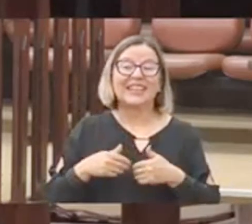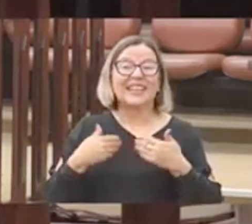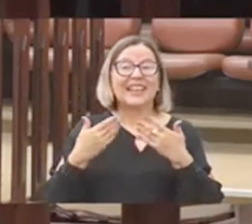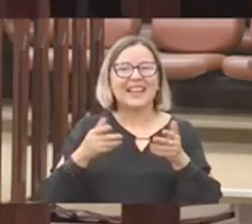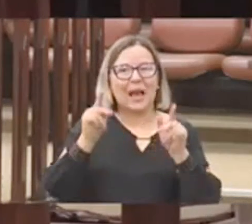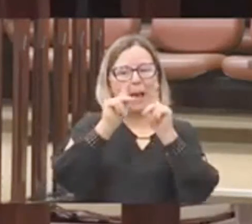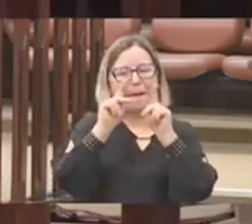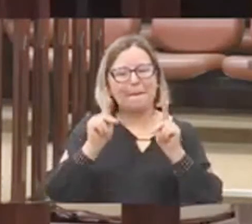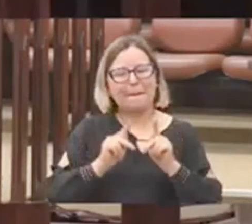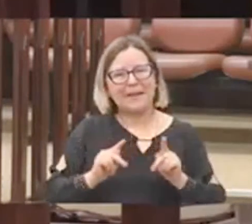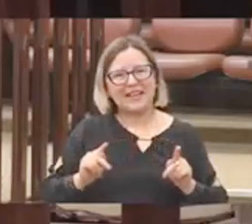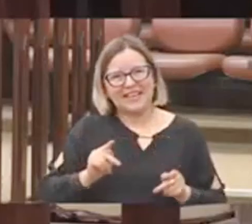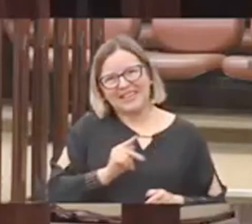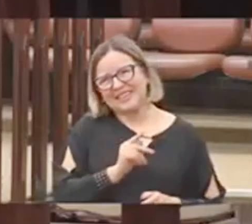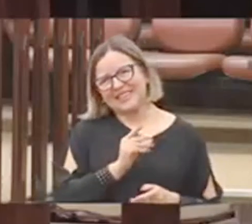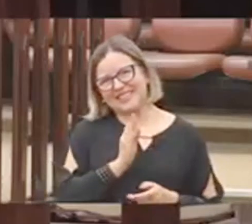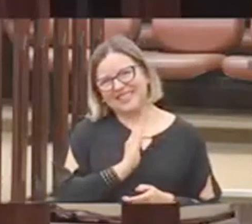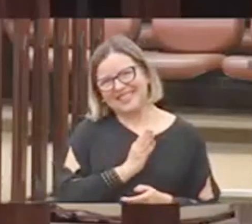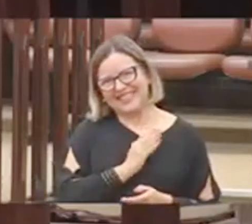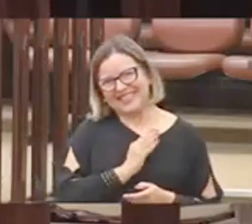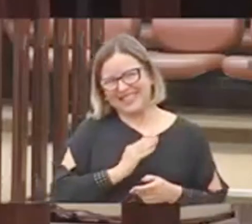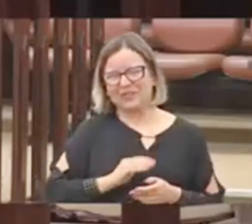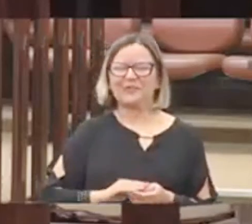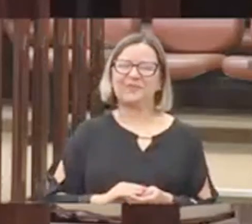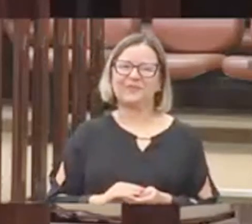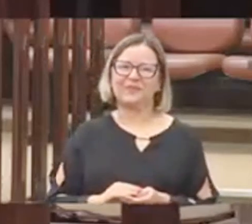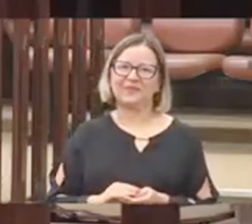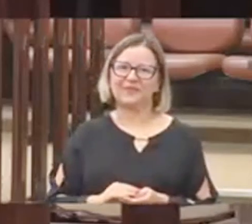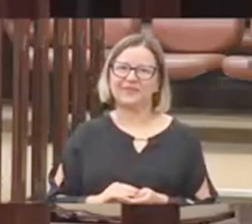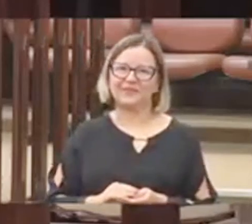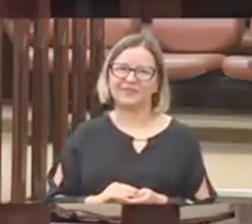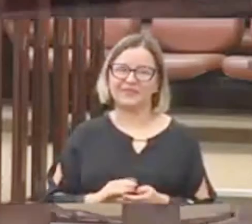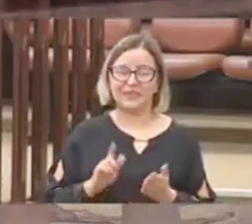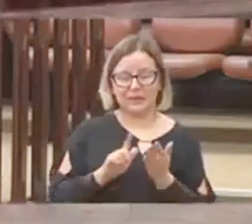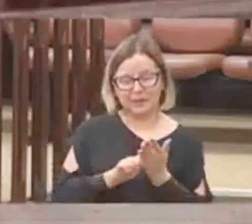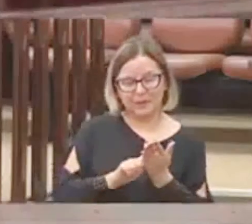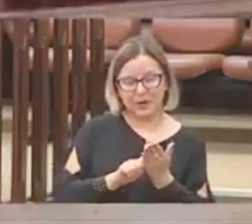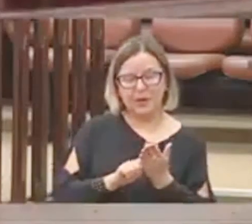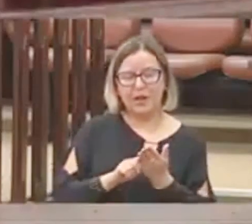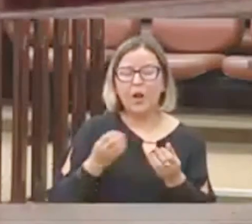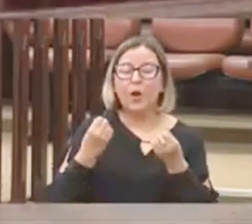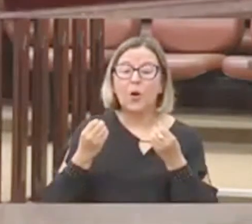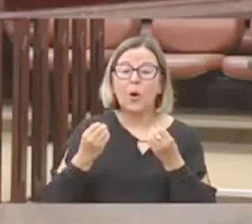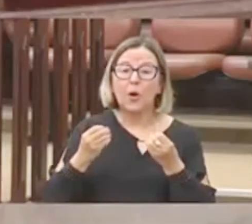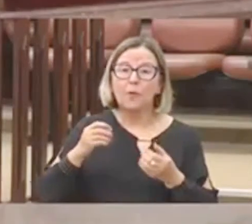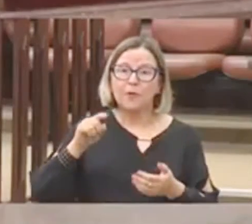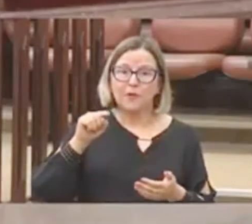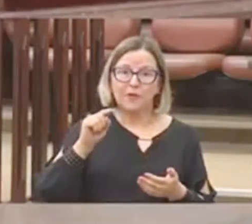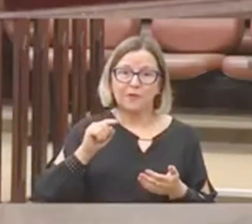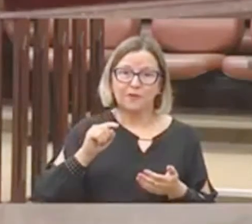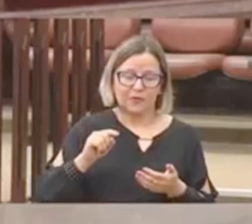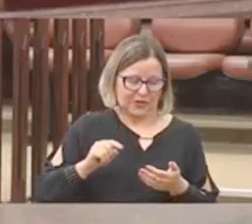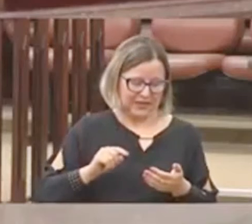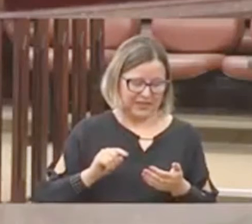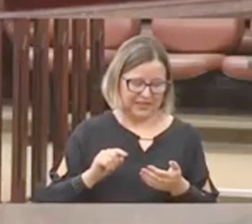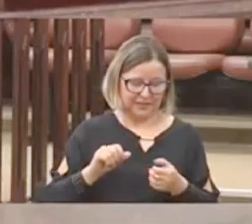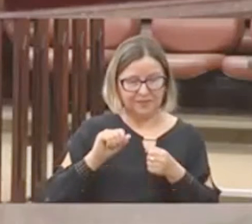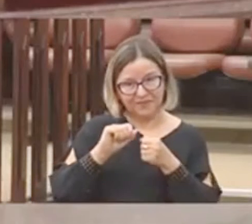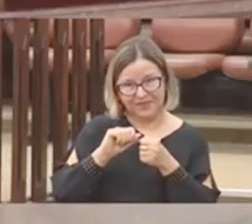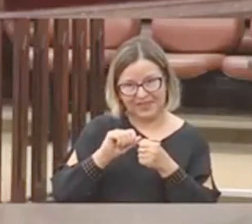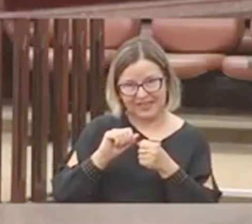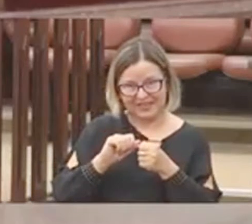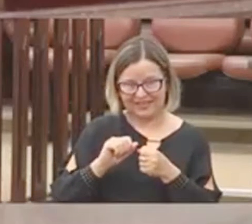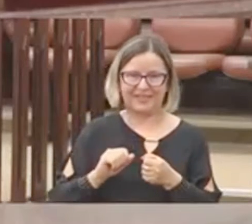Voltando aqui para o boletim, como você está reagindo a esta situação de calamidade? Está tentando manipular as suas